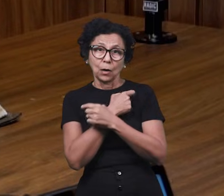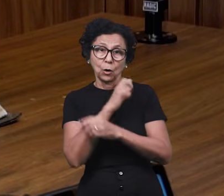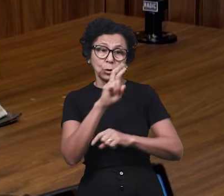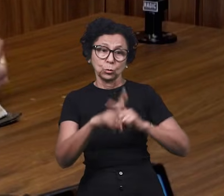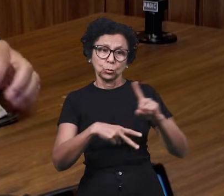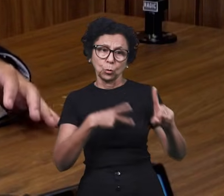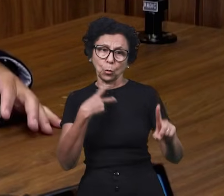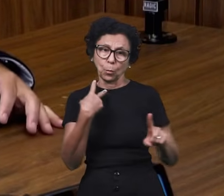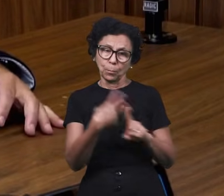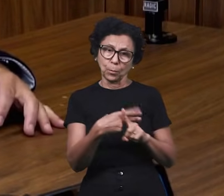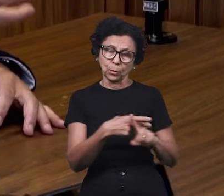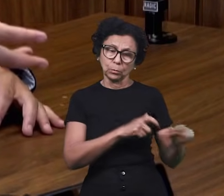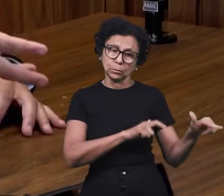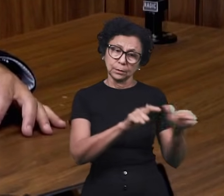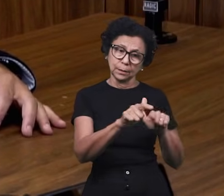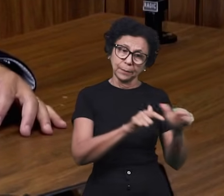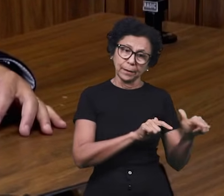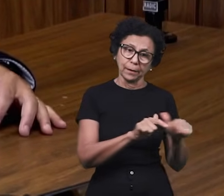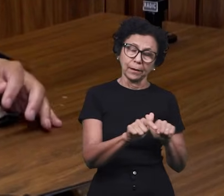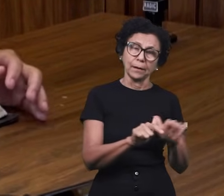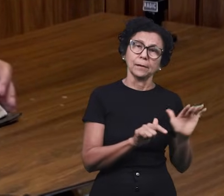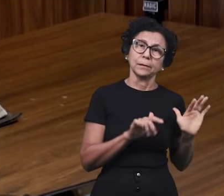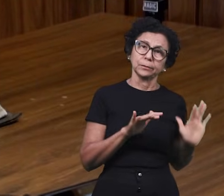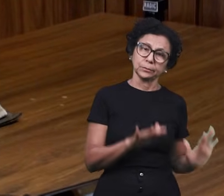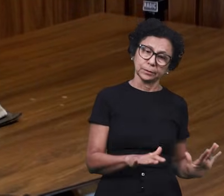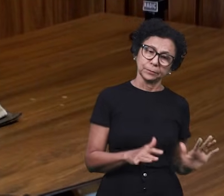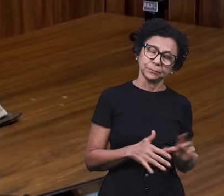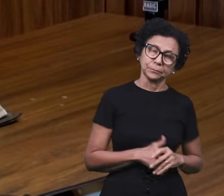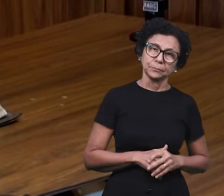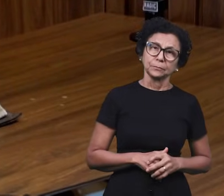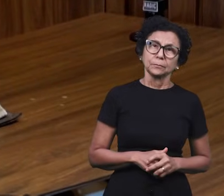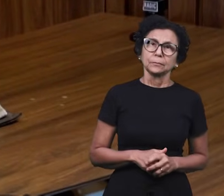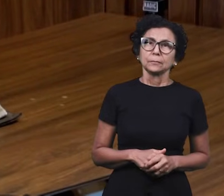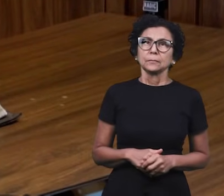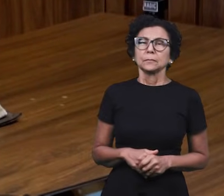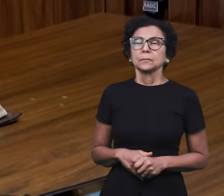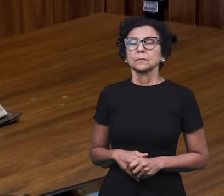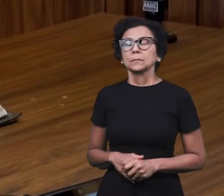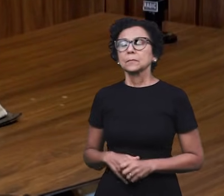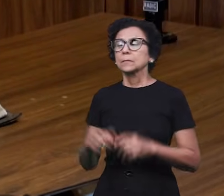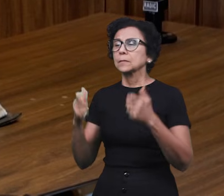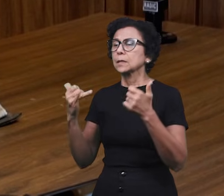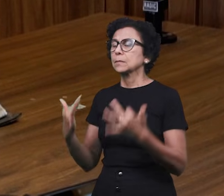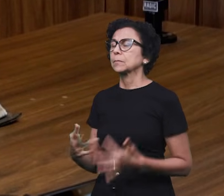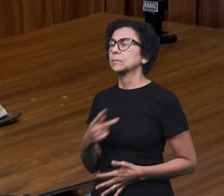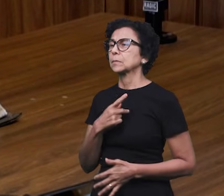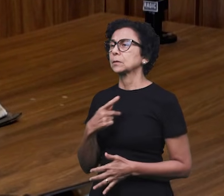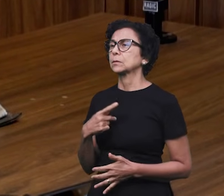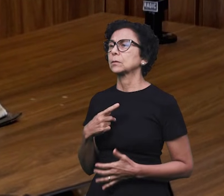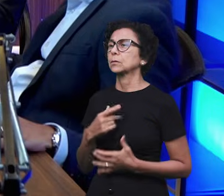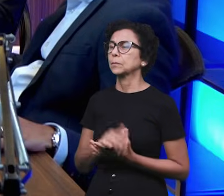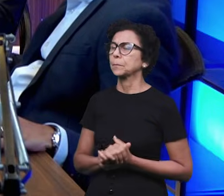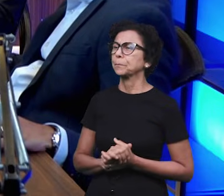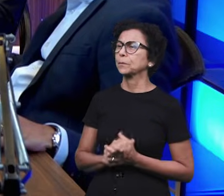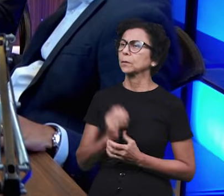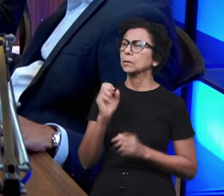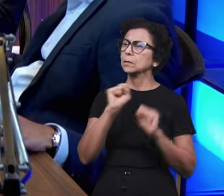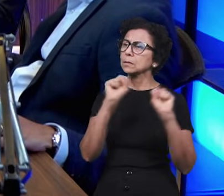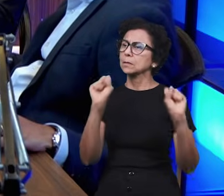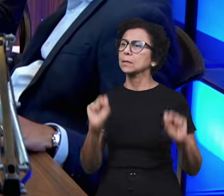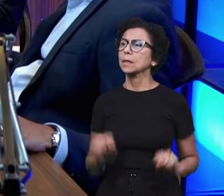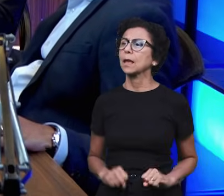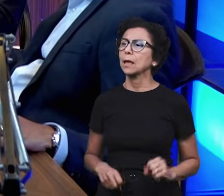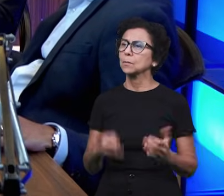ter que tirar a palha, né? Mas aí vamos retornar aí, pastor Jadson, me explica aí para nós como é que funcionava esse sistema de coleta